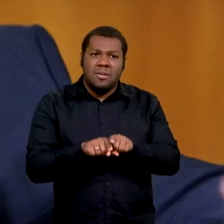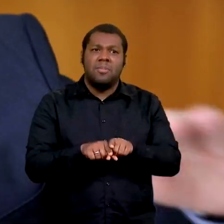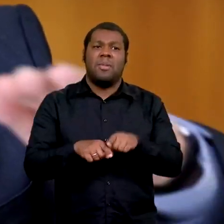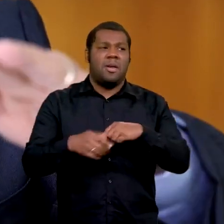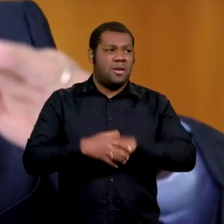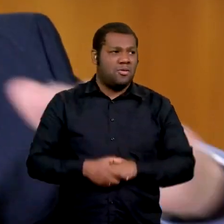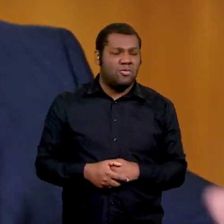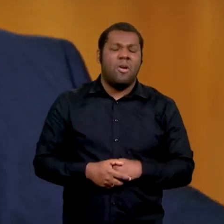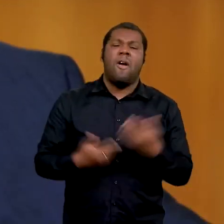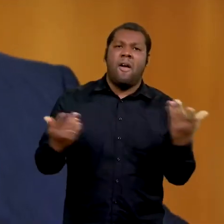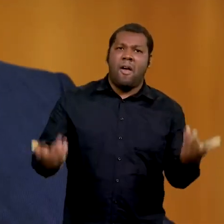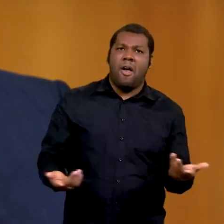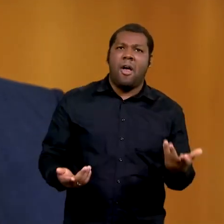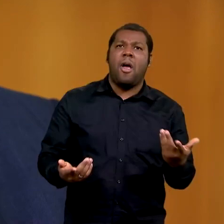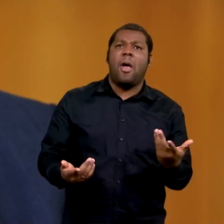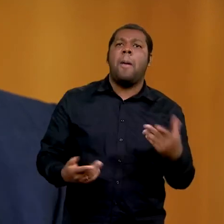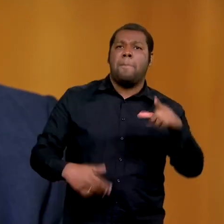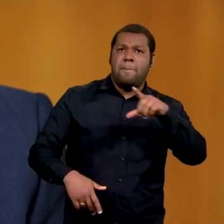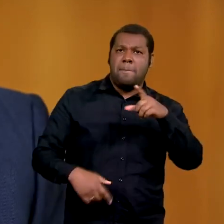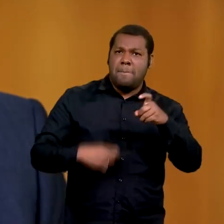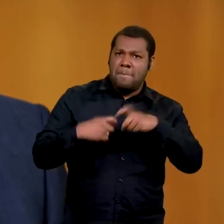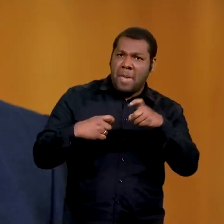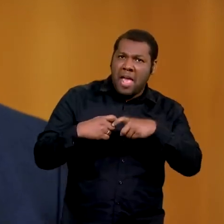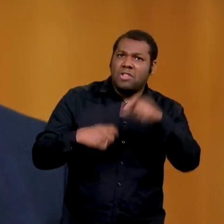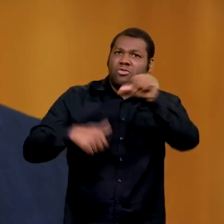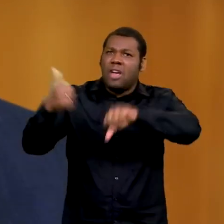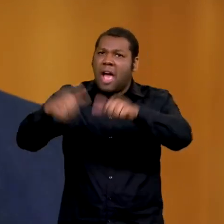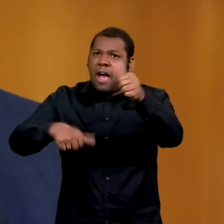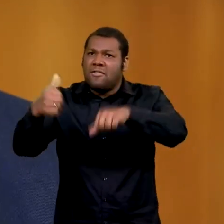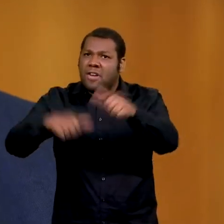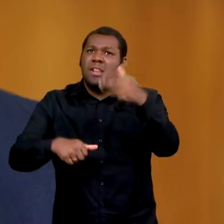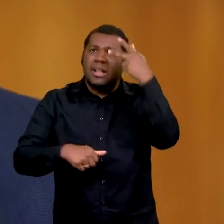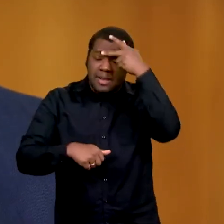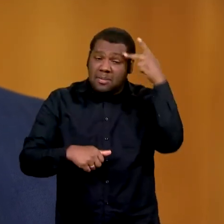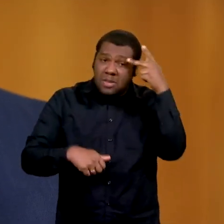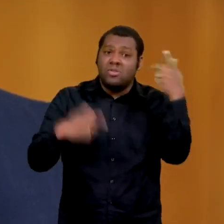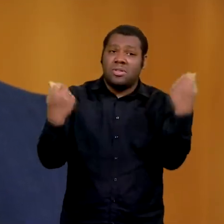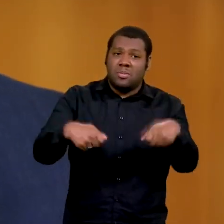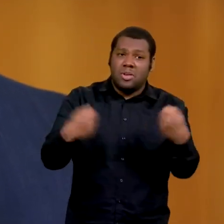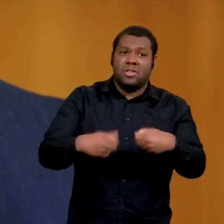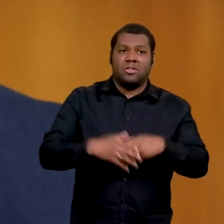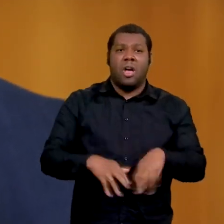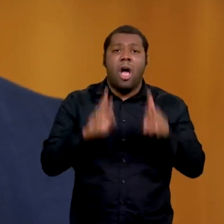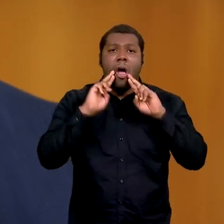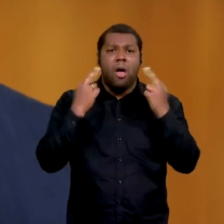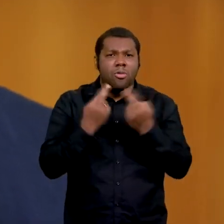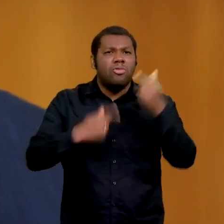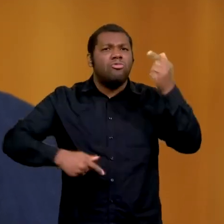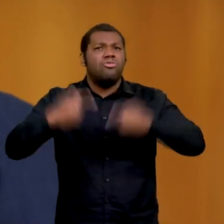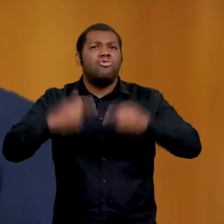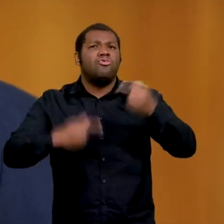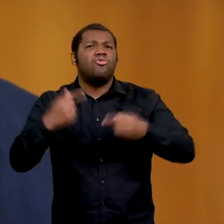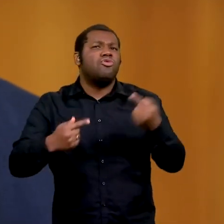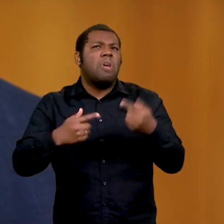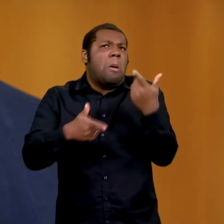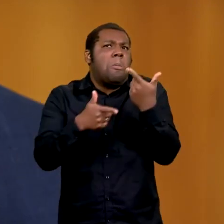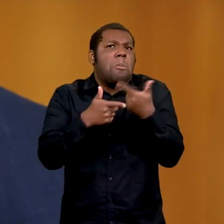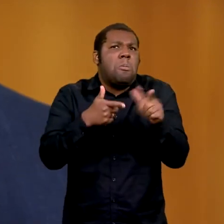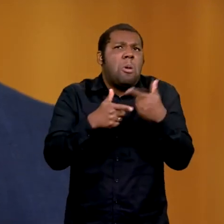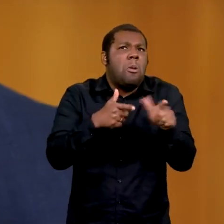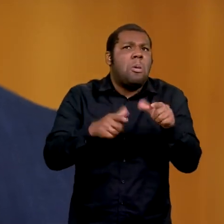a gente conseguiu zerar tudo isso então eu tenho uma reunião essa semana para discutir qual é o problema que está acontecendo